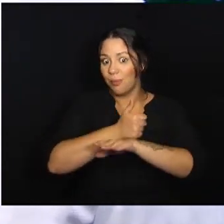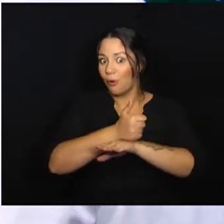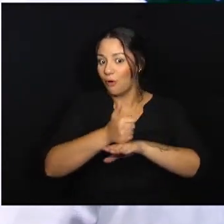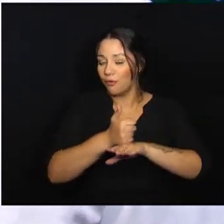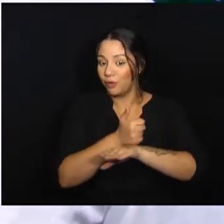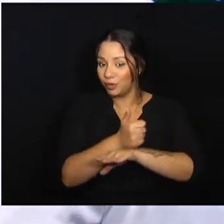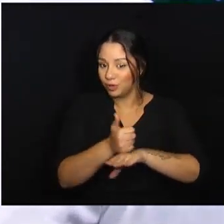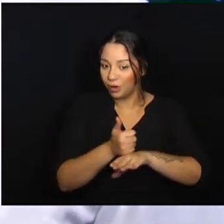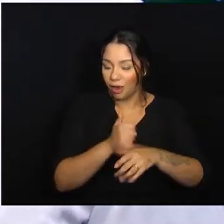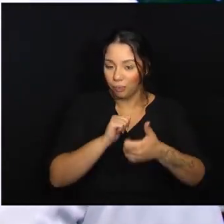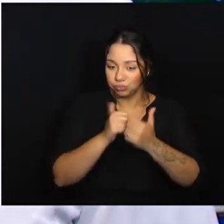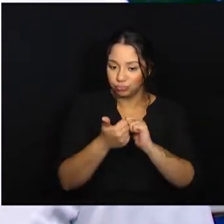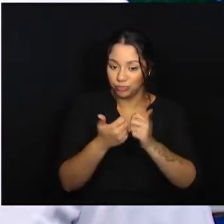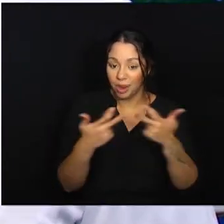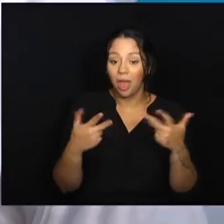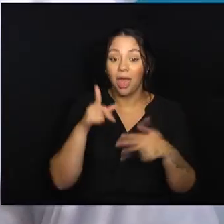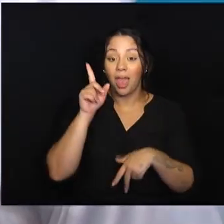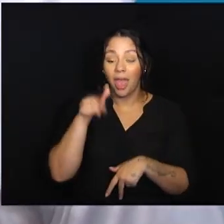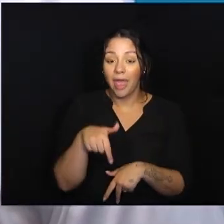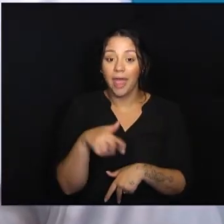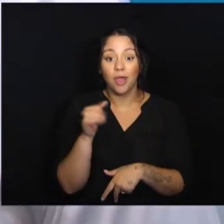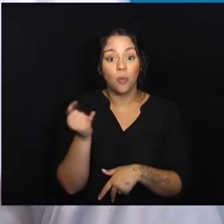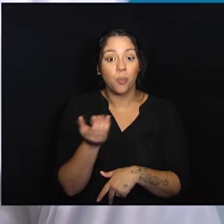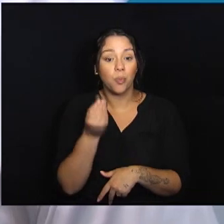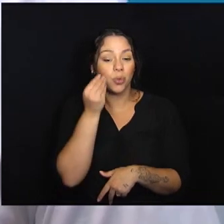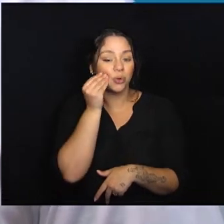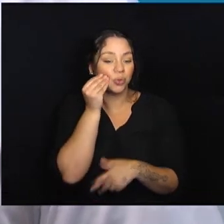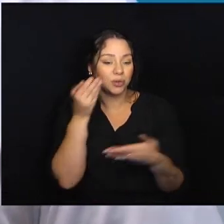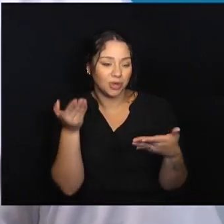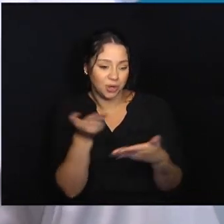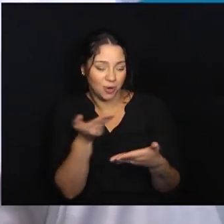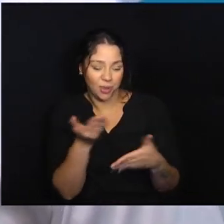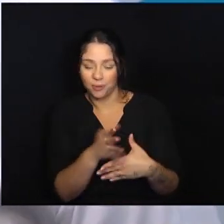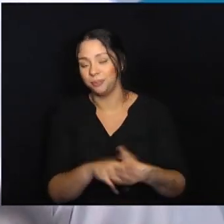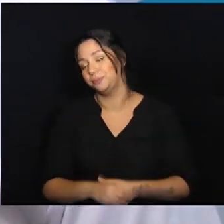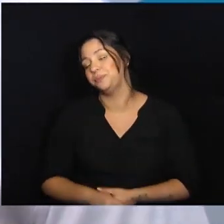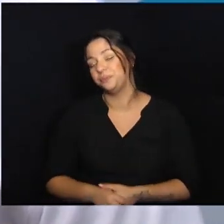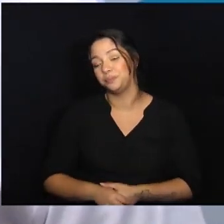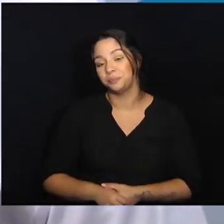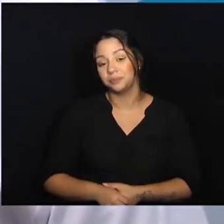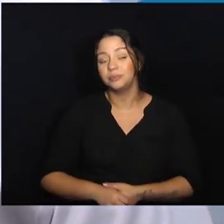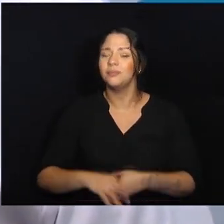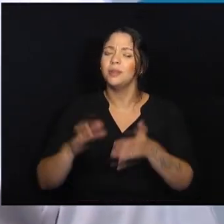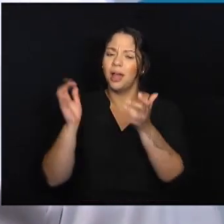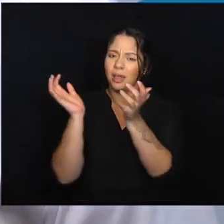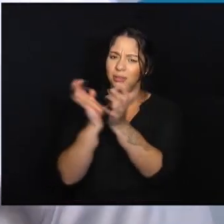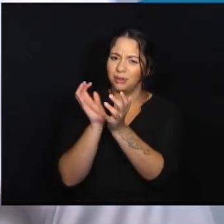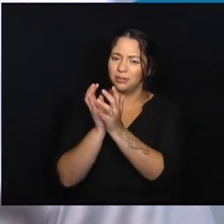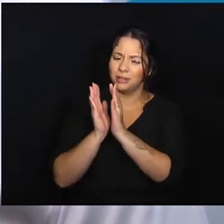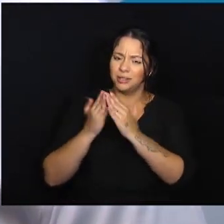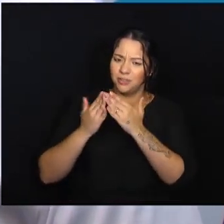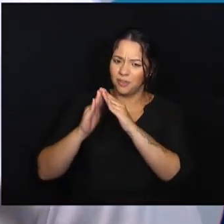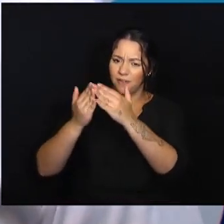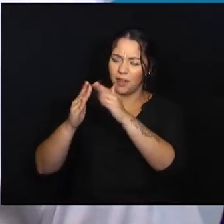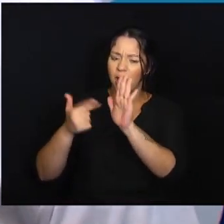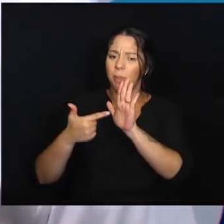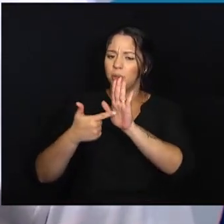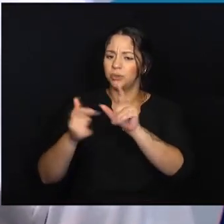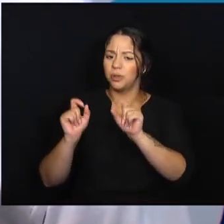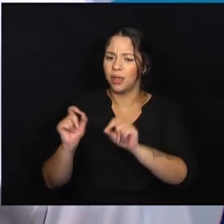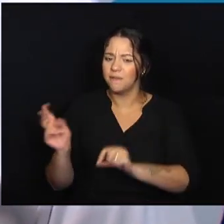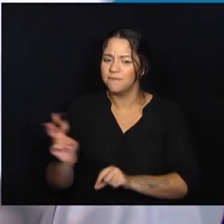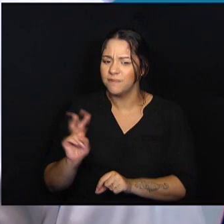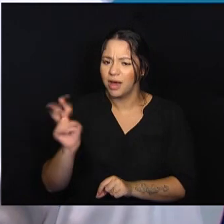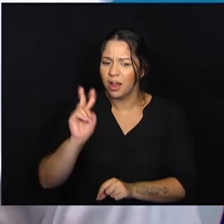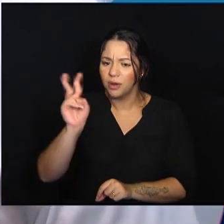momento oportuno que eles aproveitam. A Taça das Favelas, ela mostra que valorizar as comunidades que